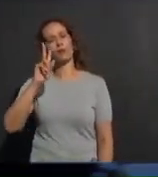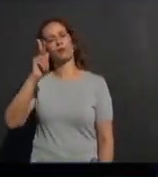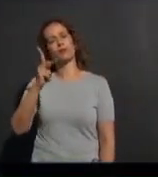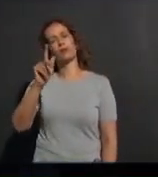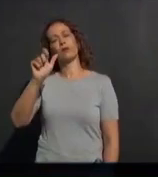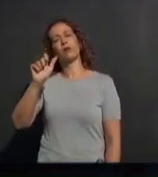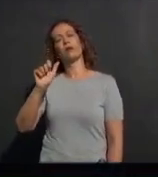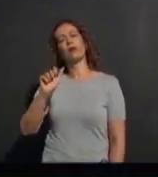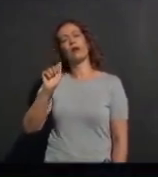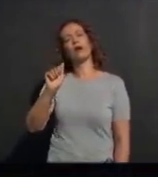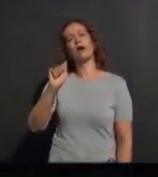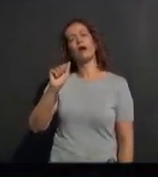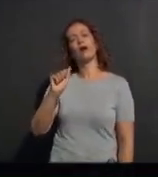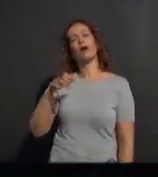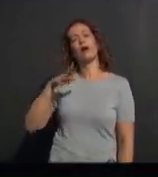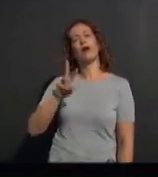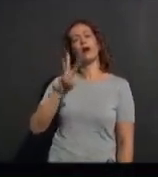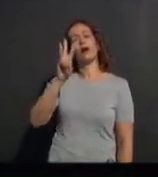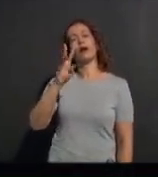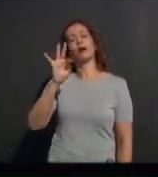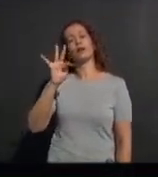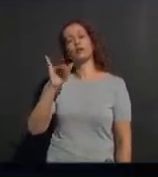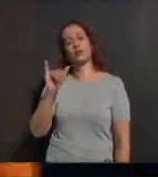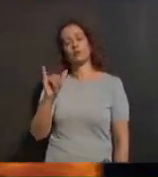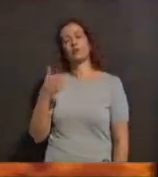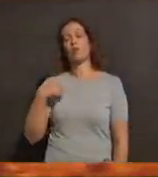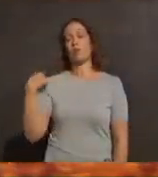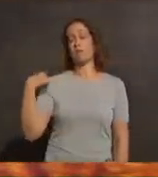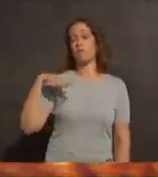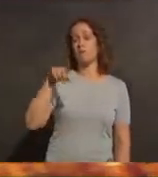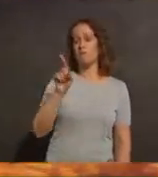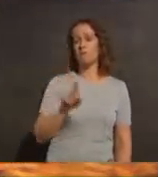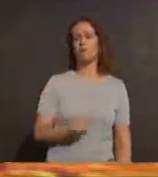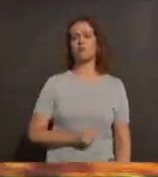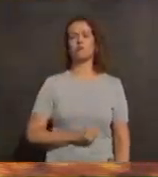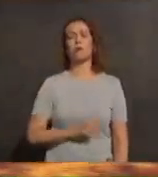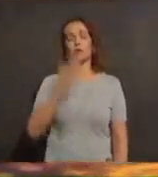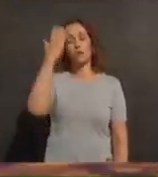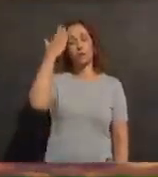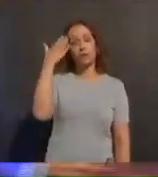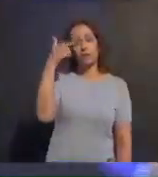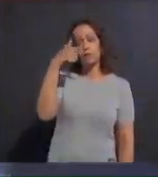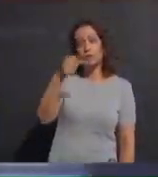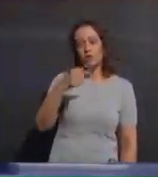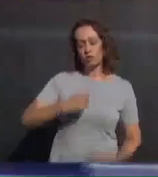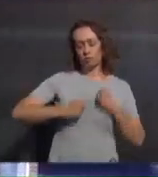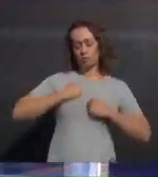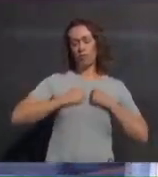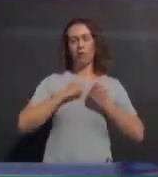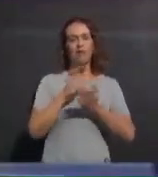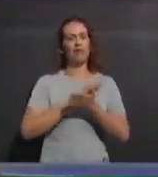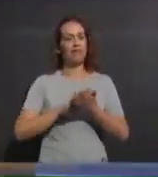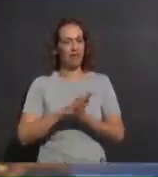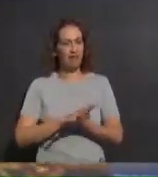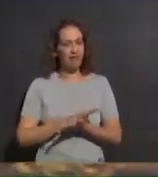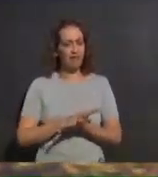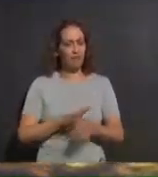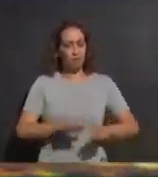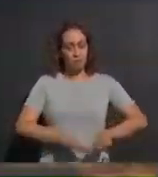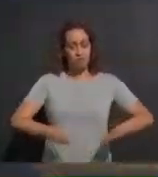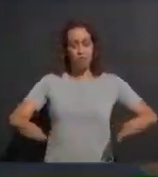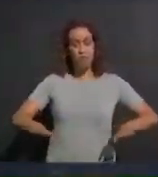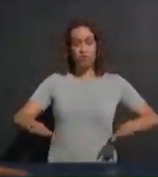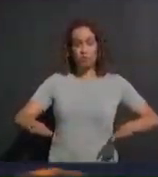do terremoto, levei um monte de gente comigo. Gente, eu fiquei 7 dias sem tomar banho, porque não tinha água. Nós dormimos no chão, no